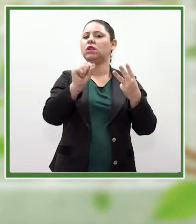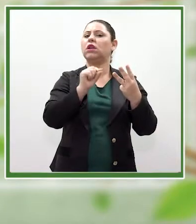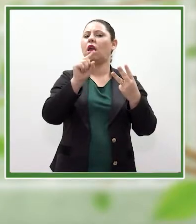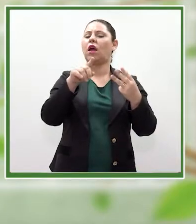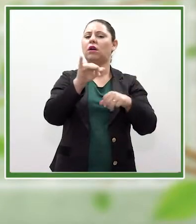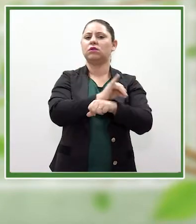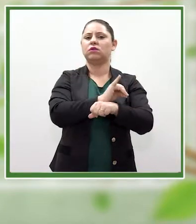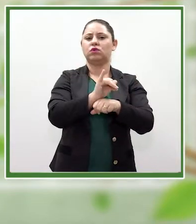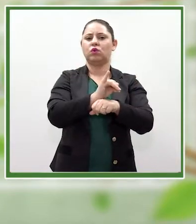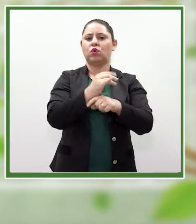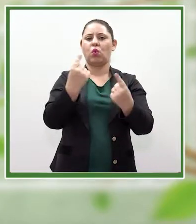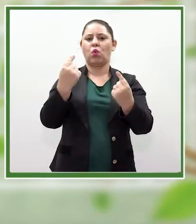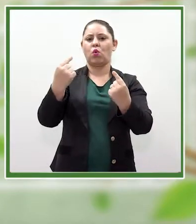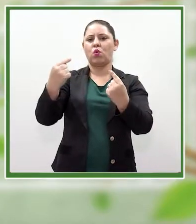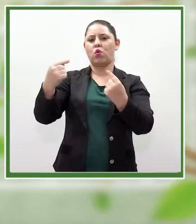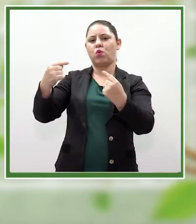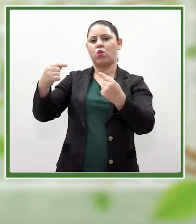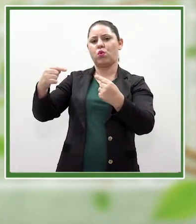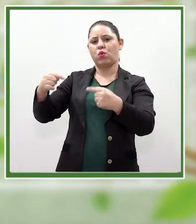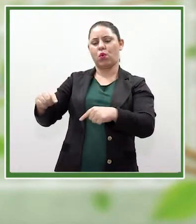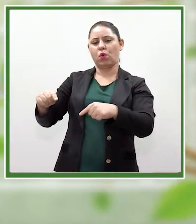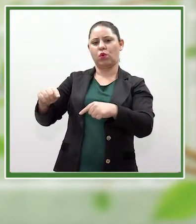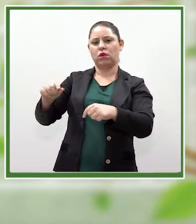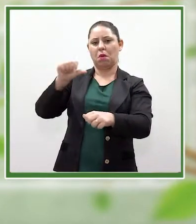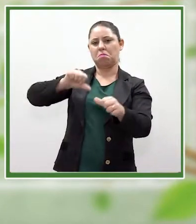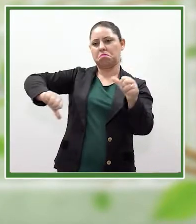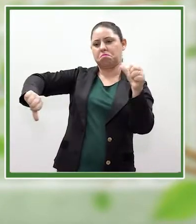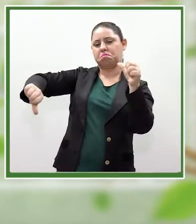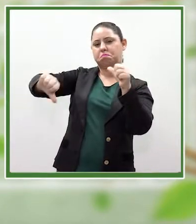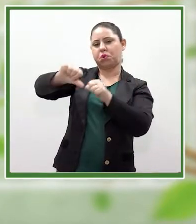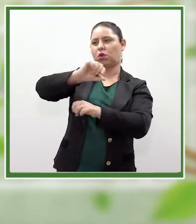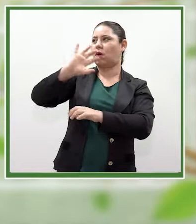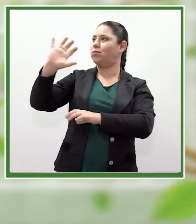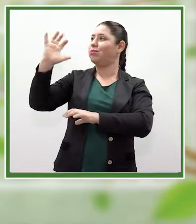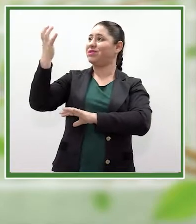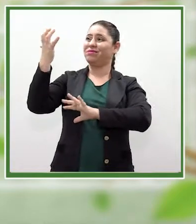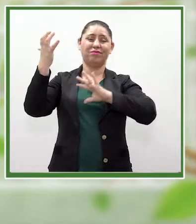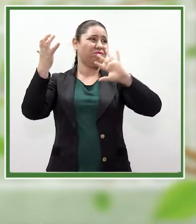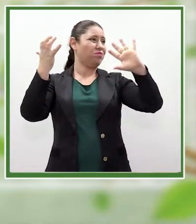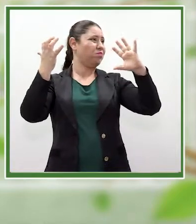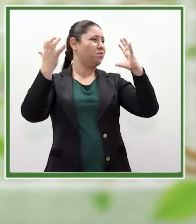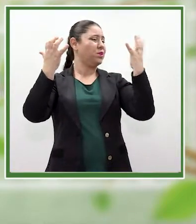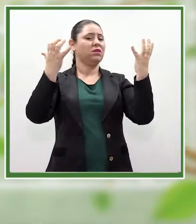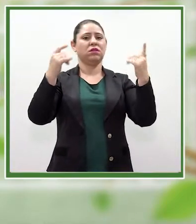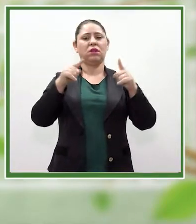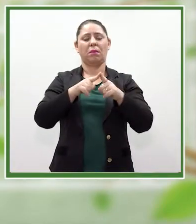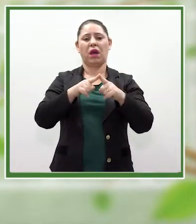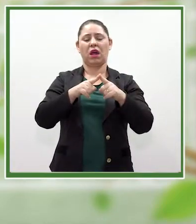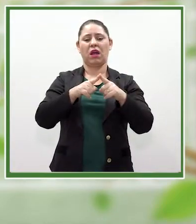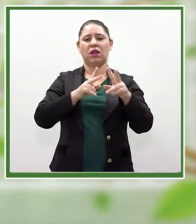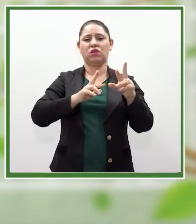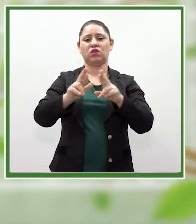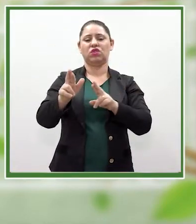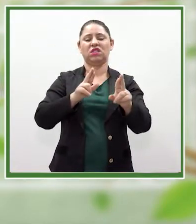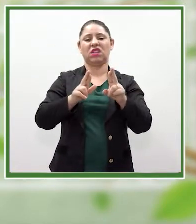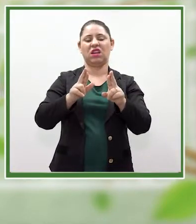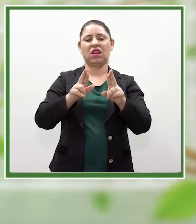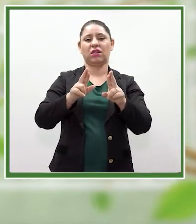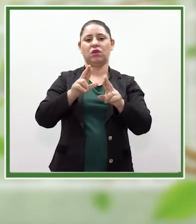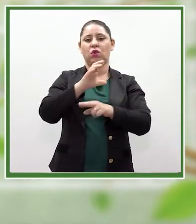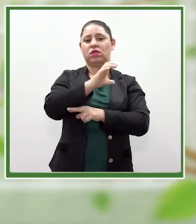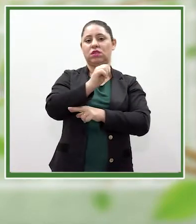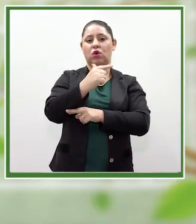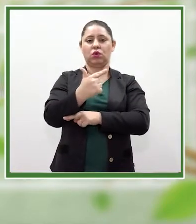a ODS 13, que diz respeito, então, às ações contra as mudanças do clima,